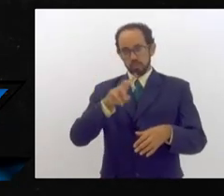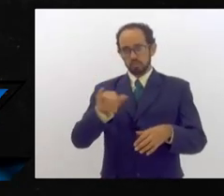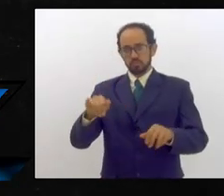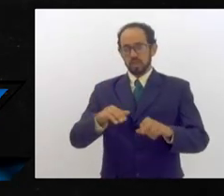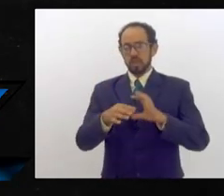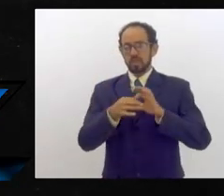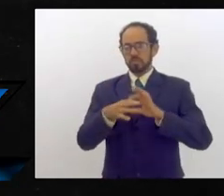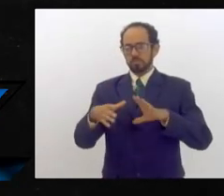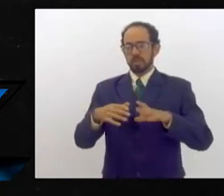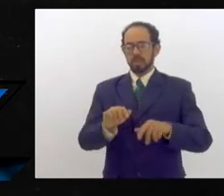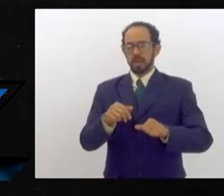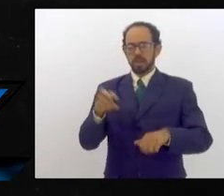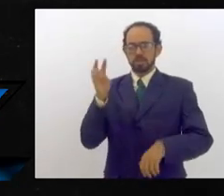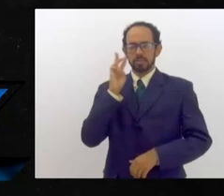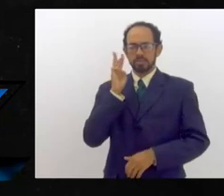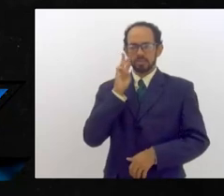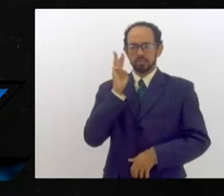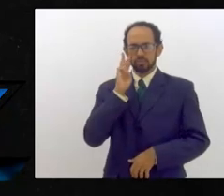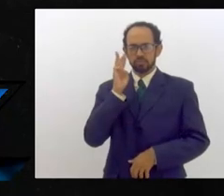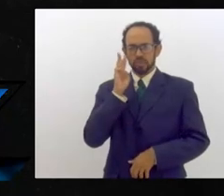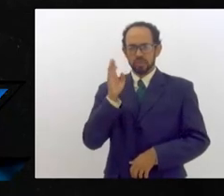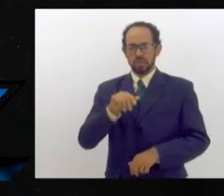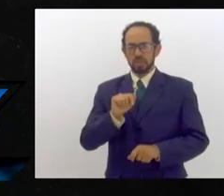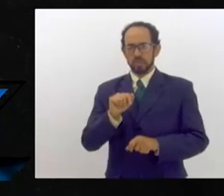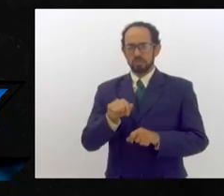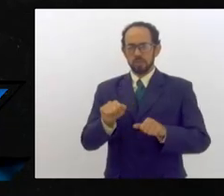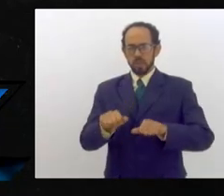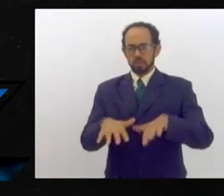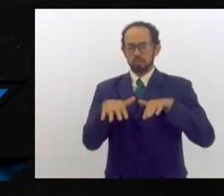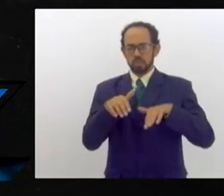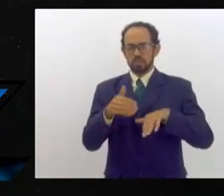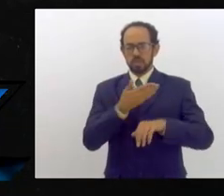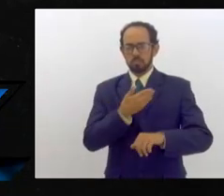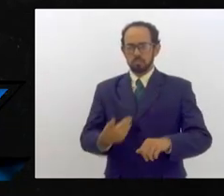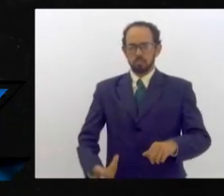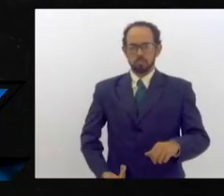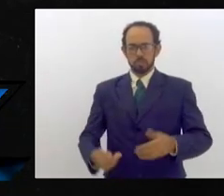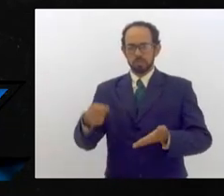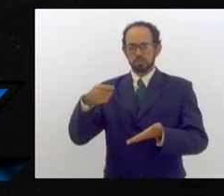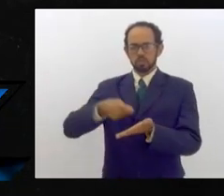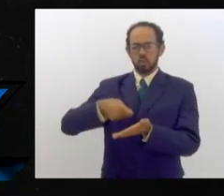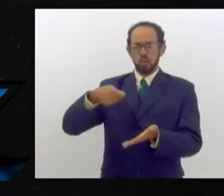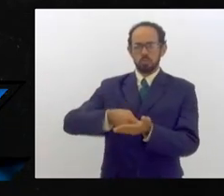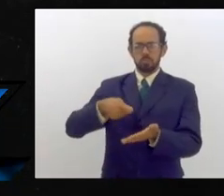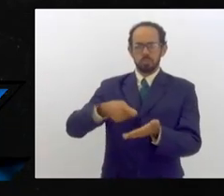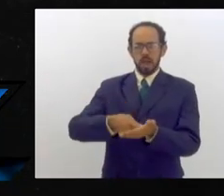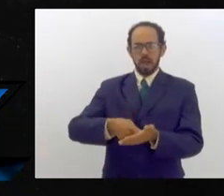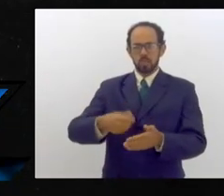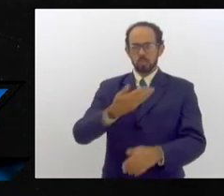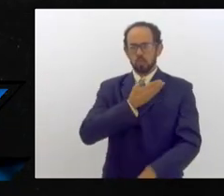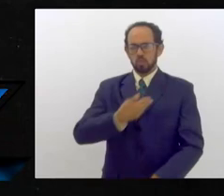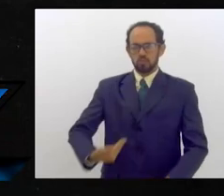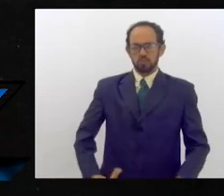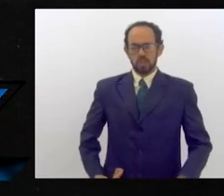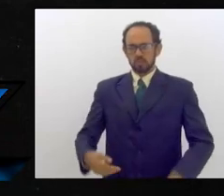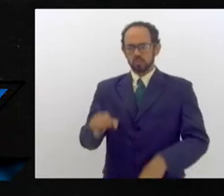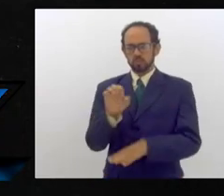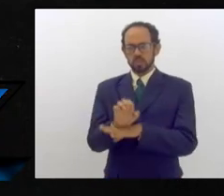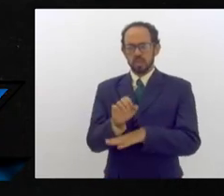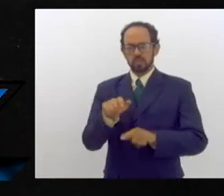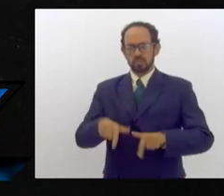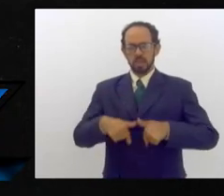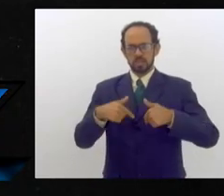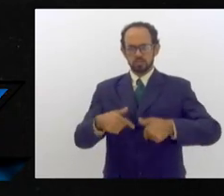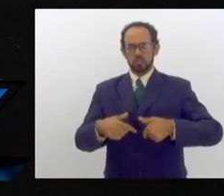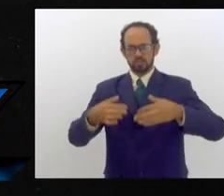terça-feira uma audiência pública para a gente cobrar do governo do estado para a gente ter ações concretas